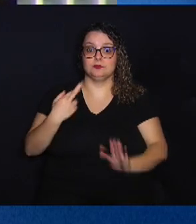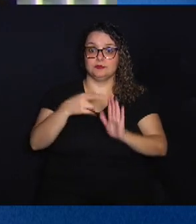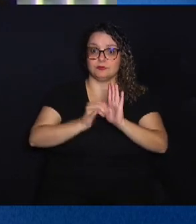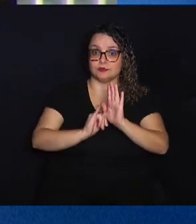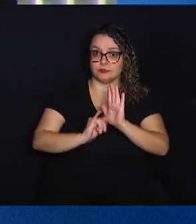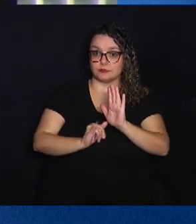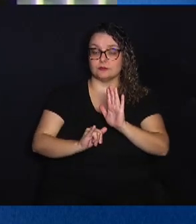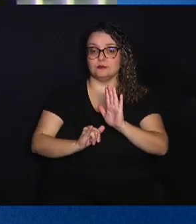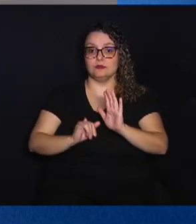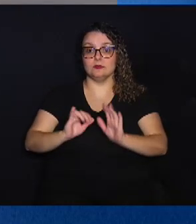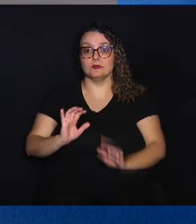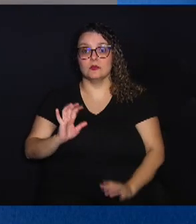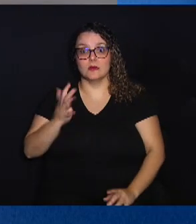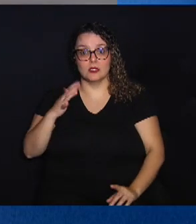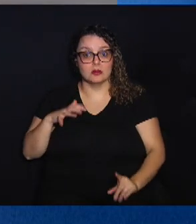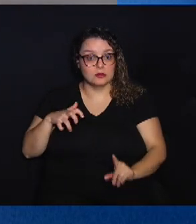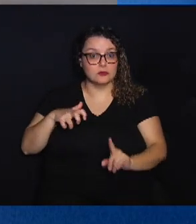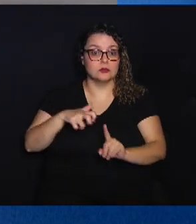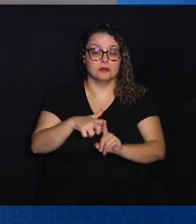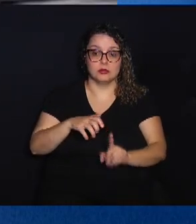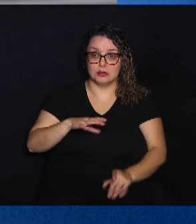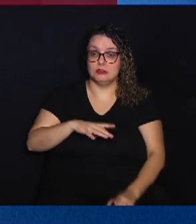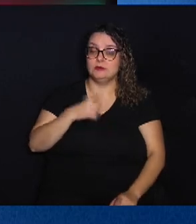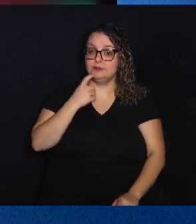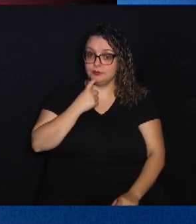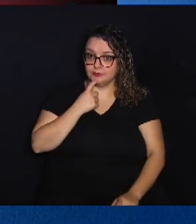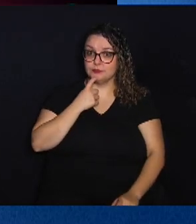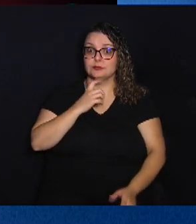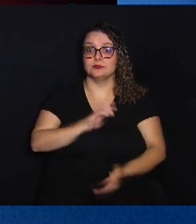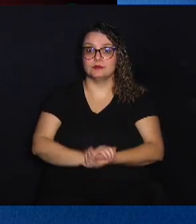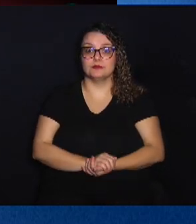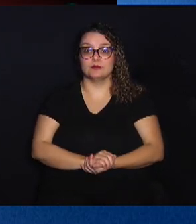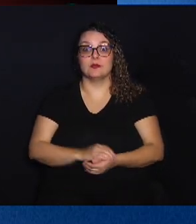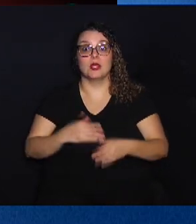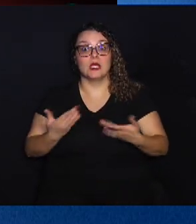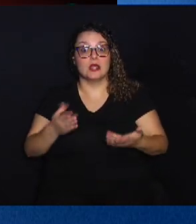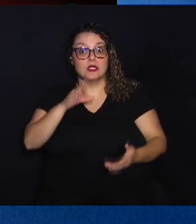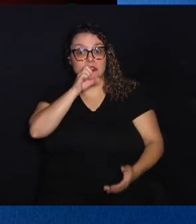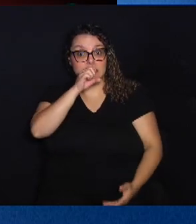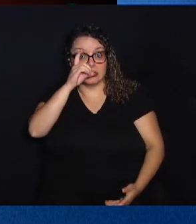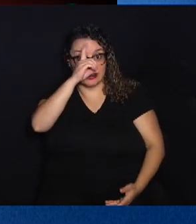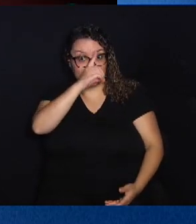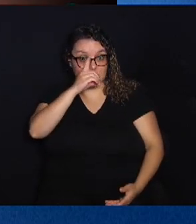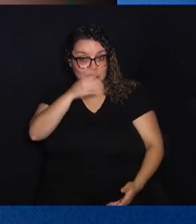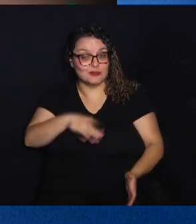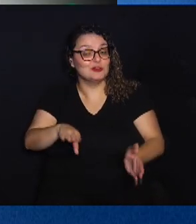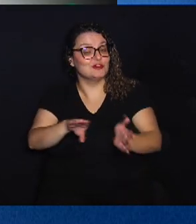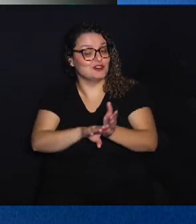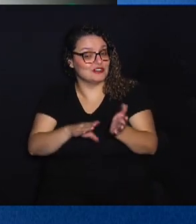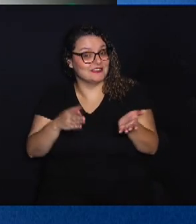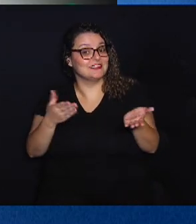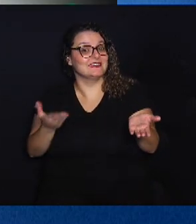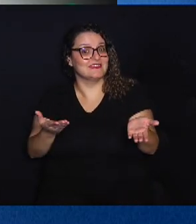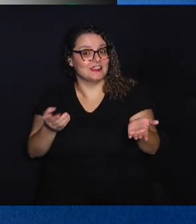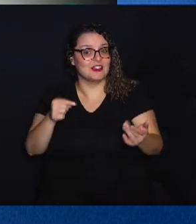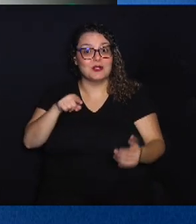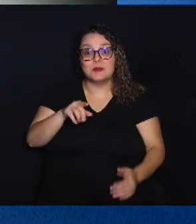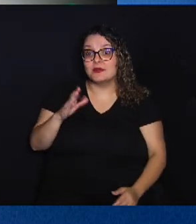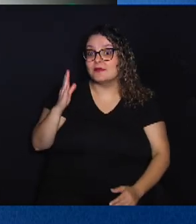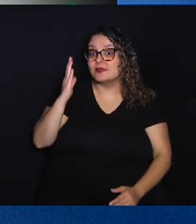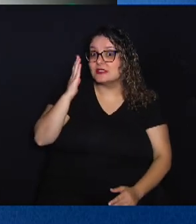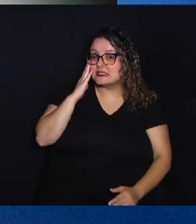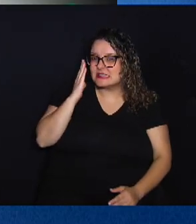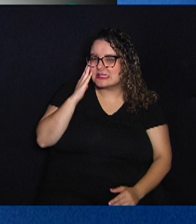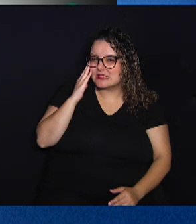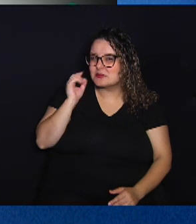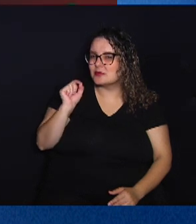de ocorrência de acidentes em Campinas. E o fim de semana já está aí. Para você que está em